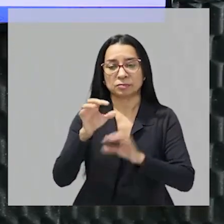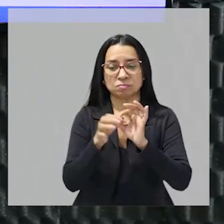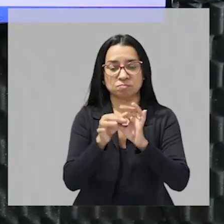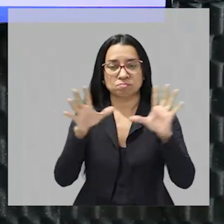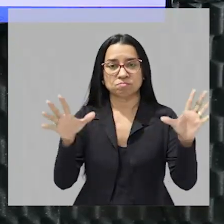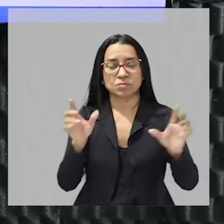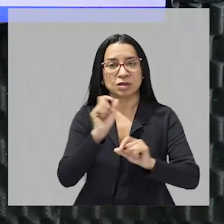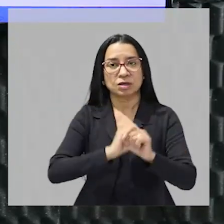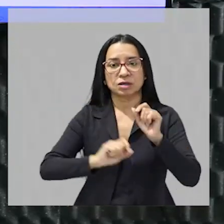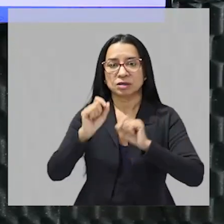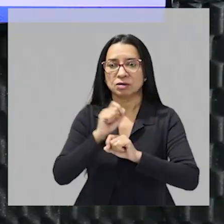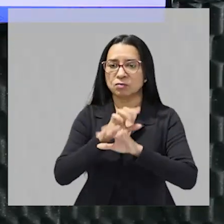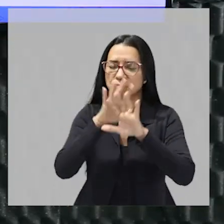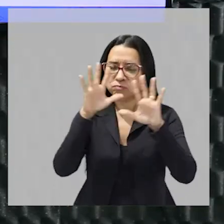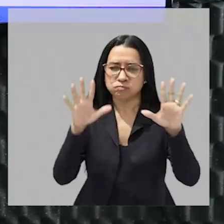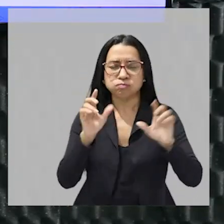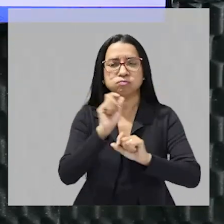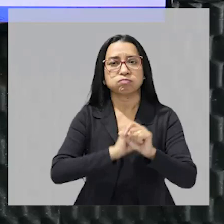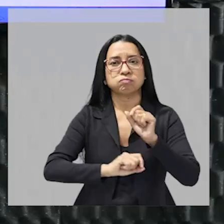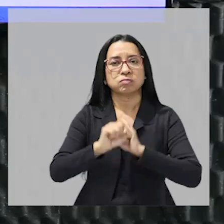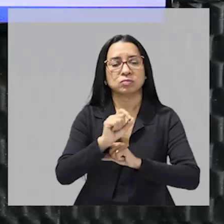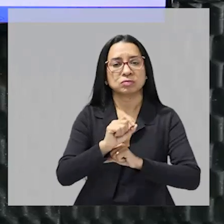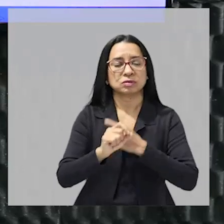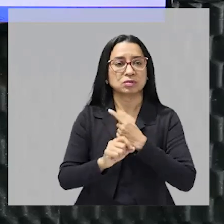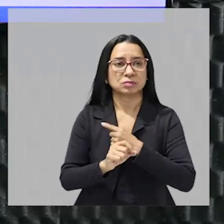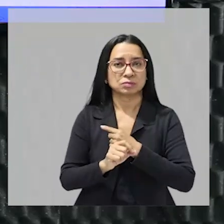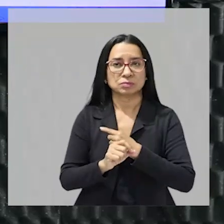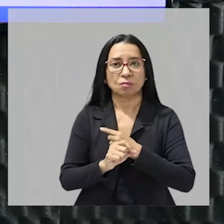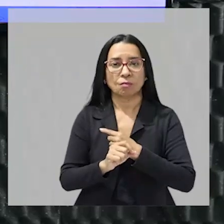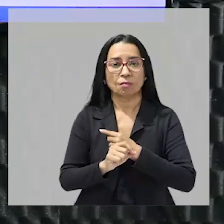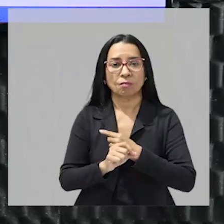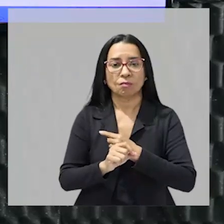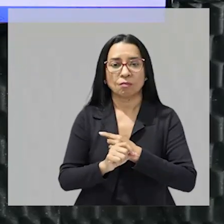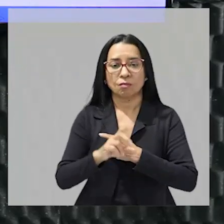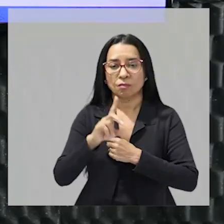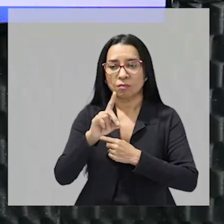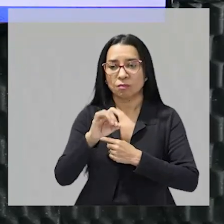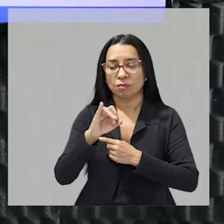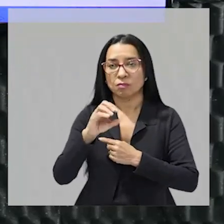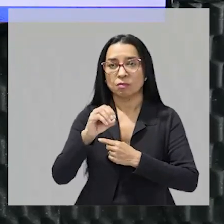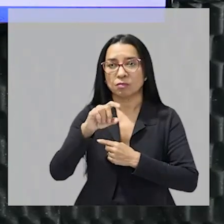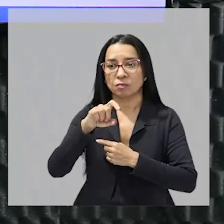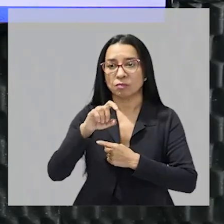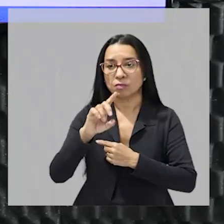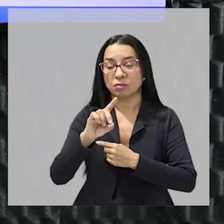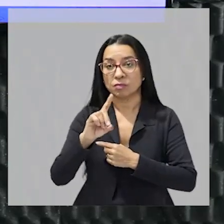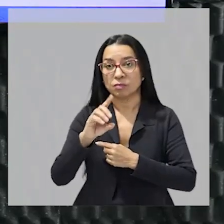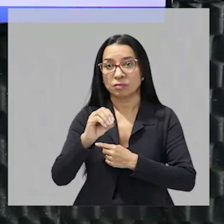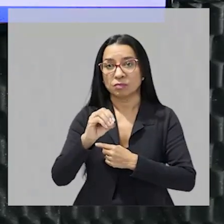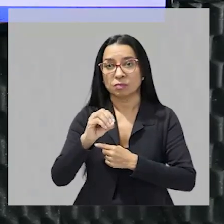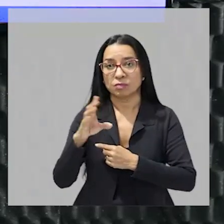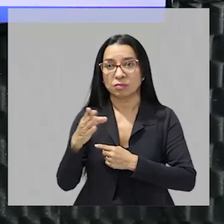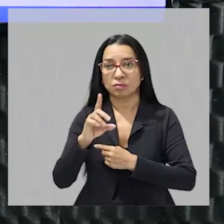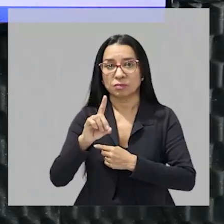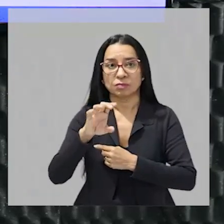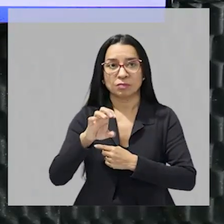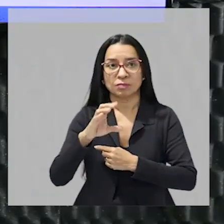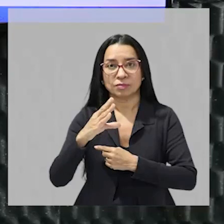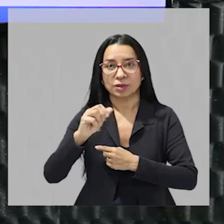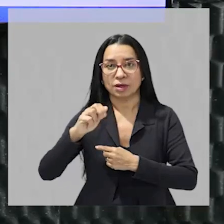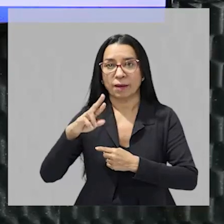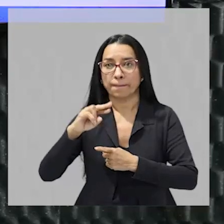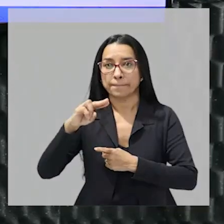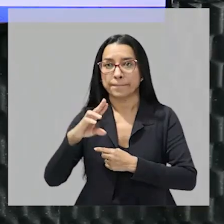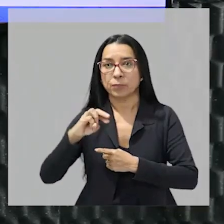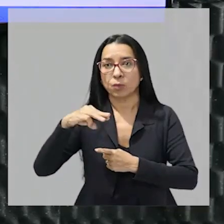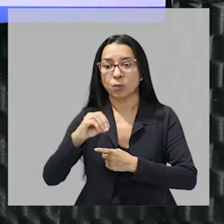o grande vilão do aquecimento global na superfície, que é o dióxido de carbono. Anota aí. Grande vilão